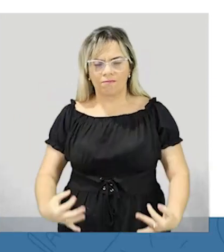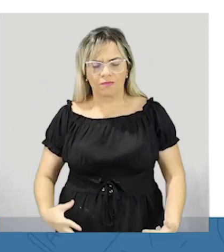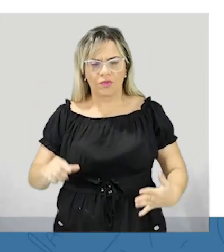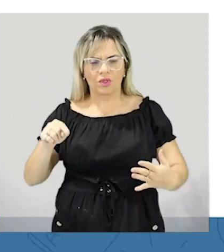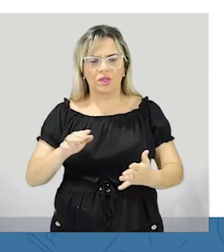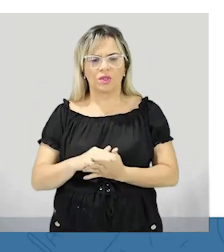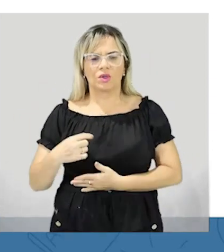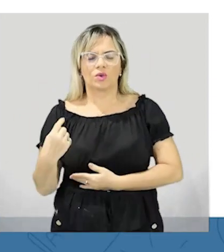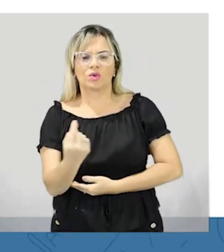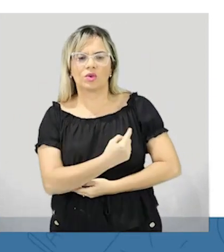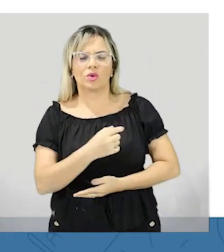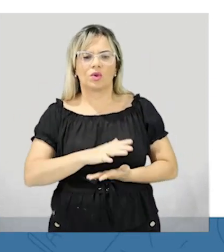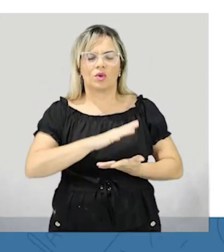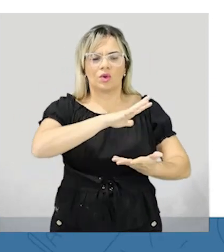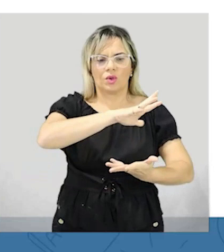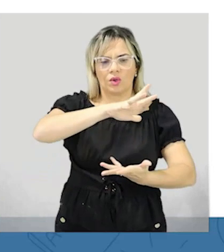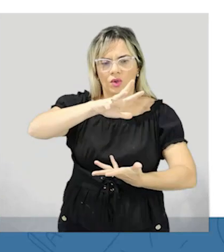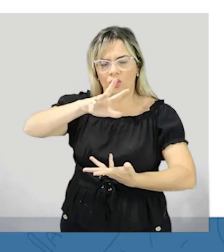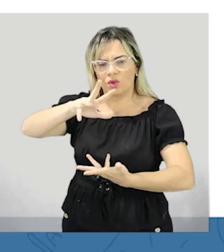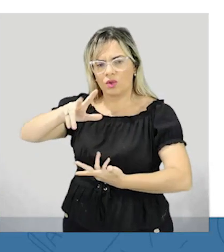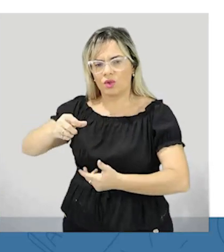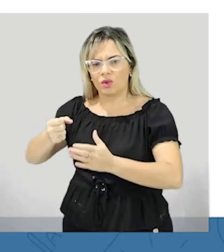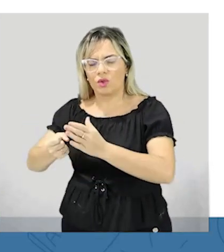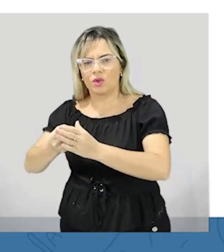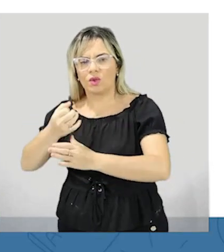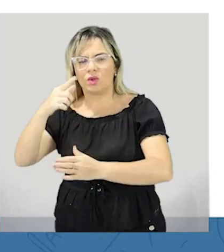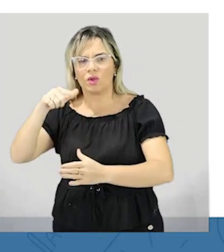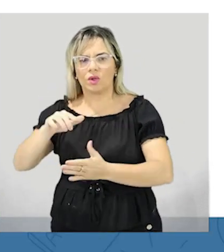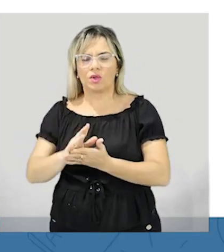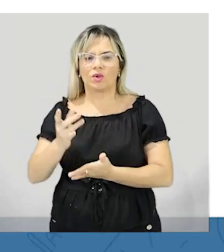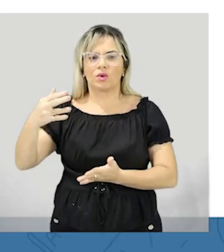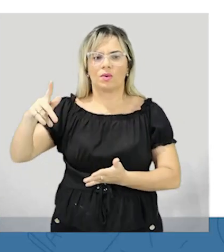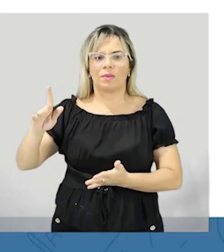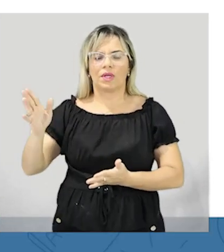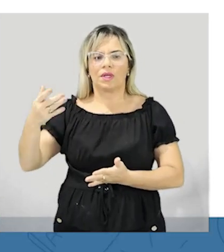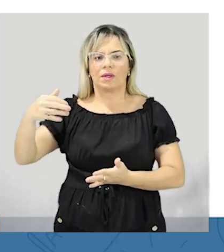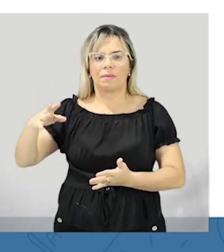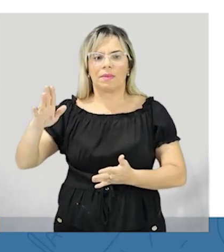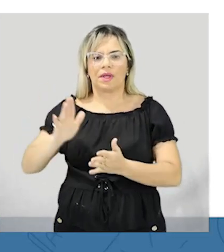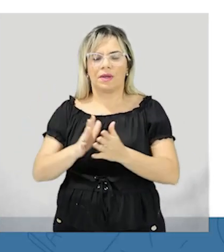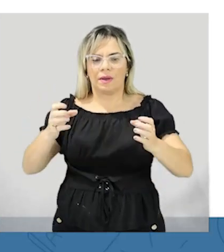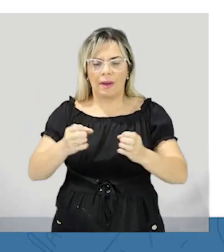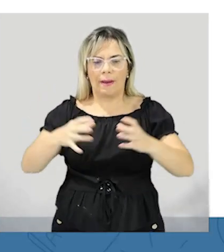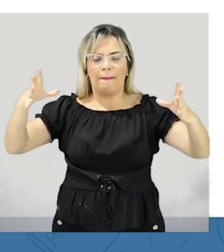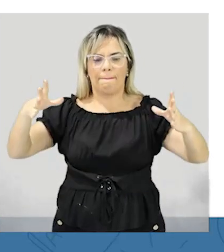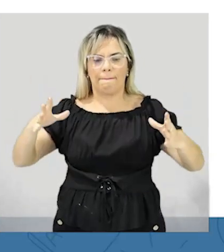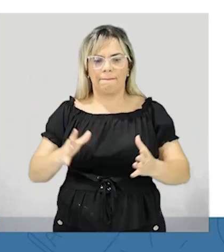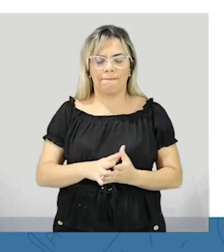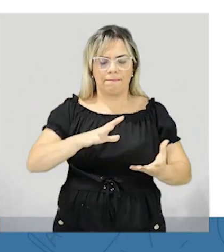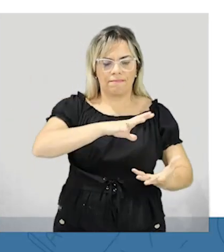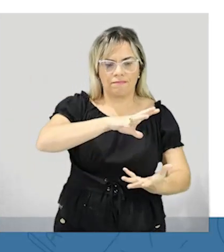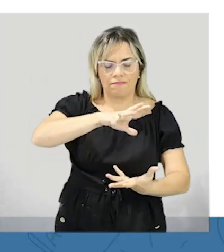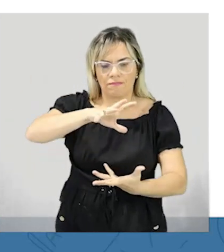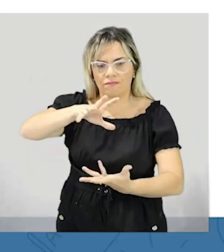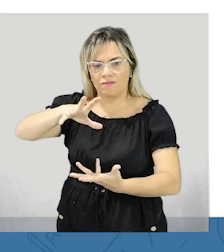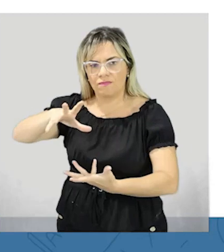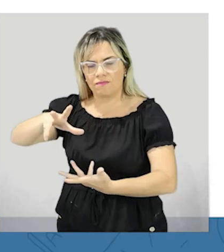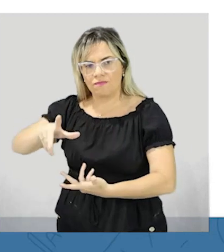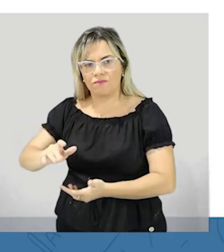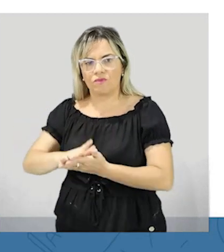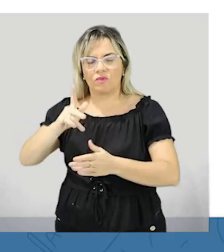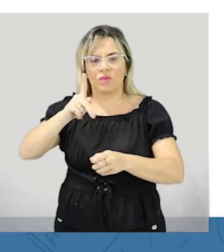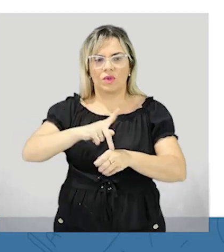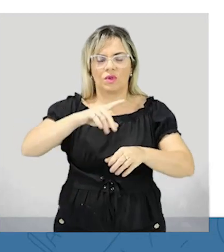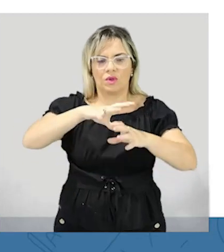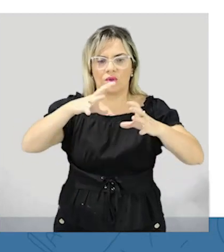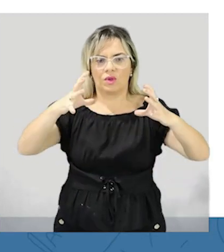quando o nosso planeta ele se forma, né, a partir da ideia do Big Bang, a sua consolidação, ele vai formando as suas rochas. E aí,